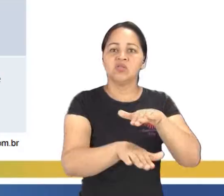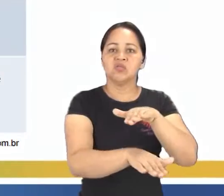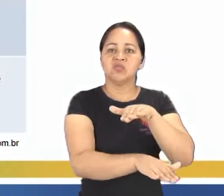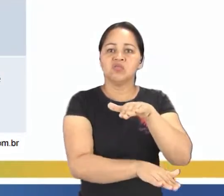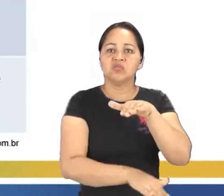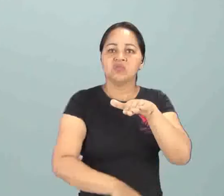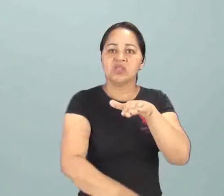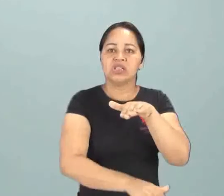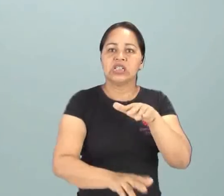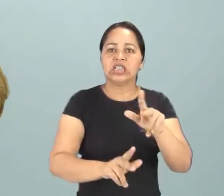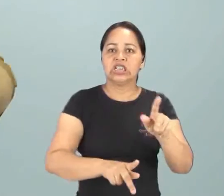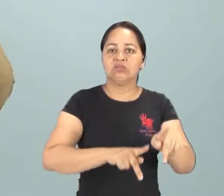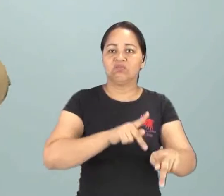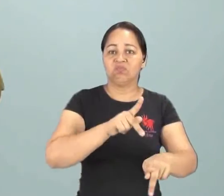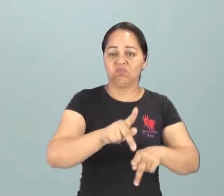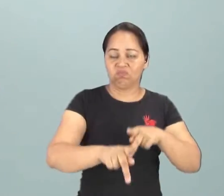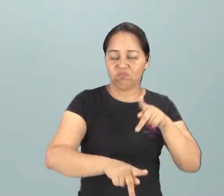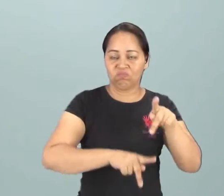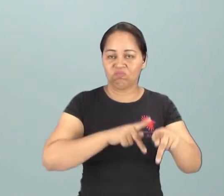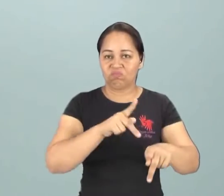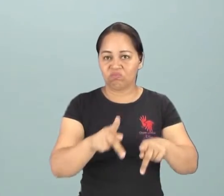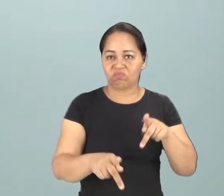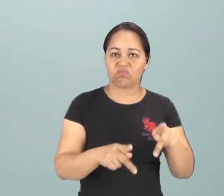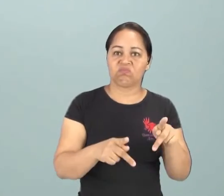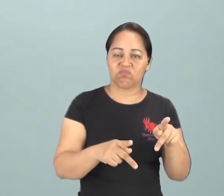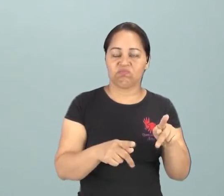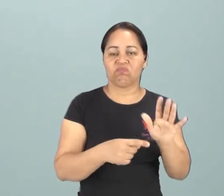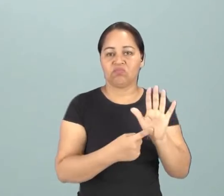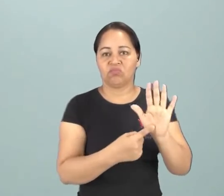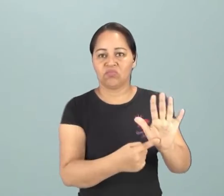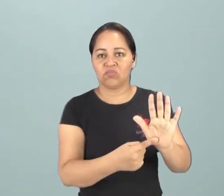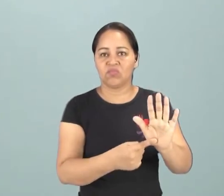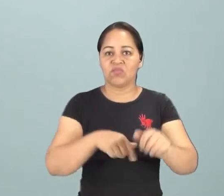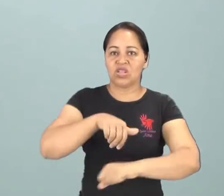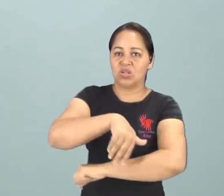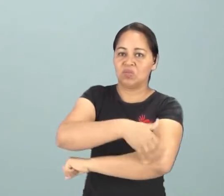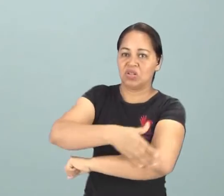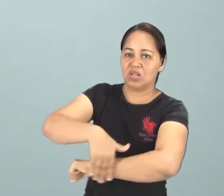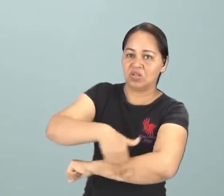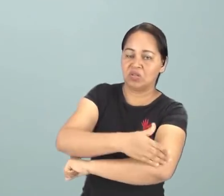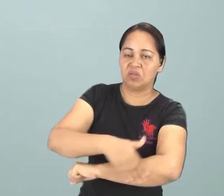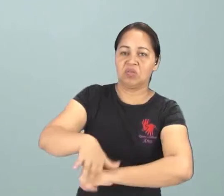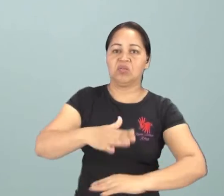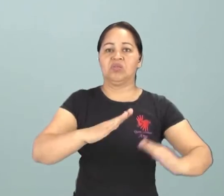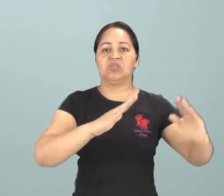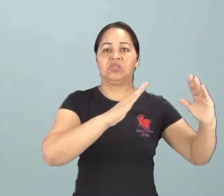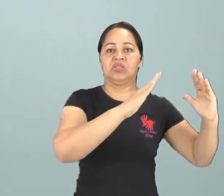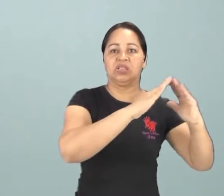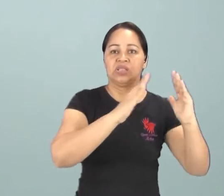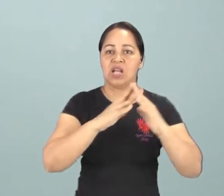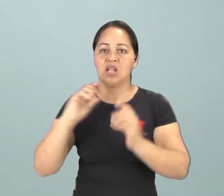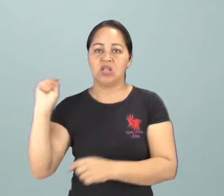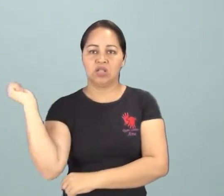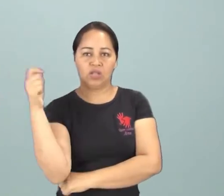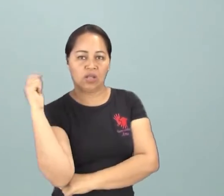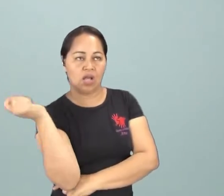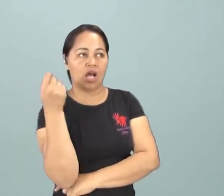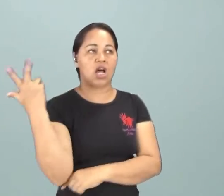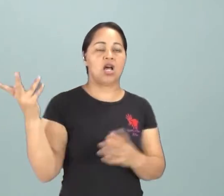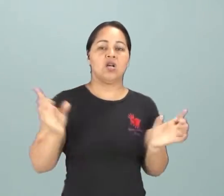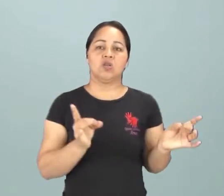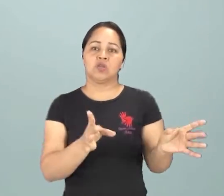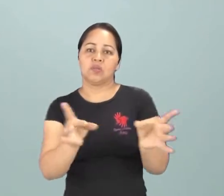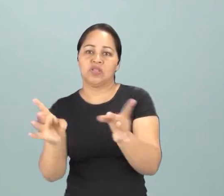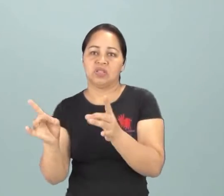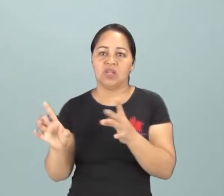nas categorias. Ou seja, não eram os moradores de cortiço, os comerciantes, os operários.